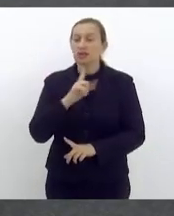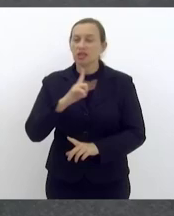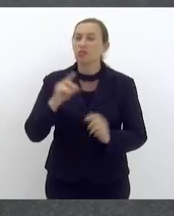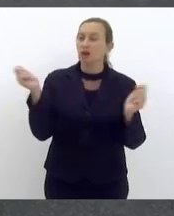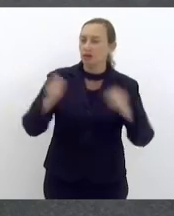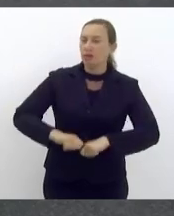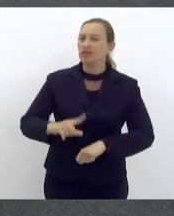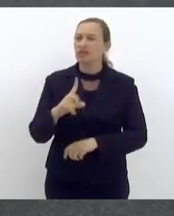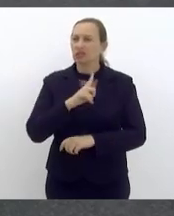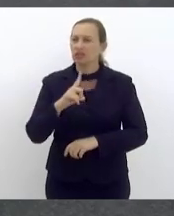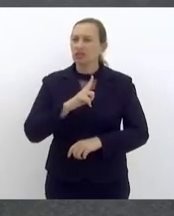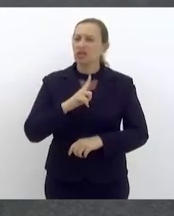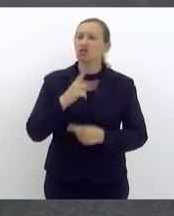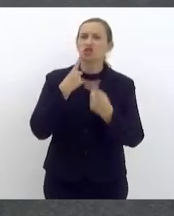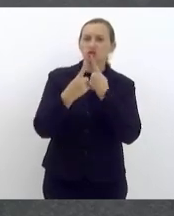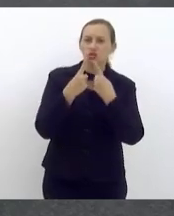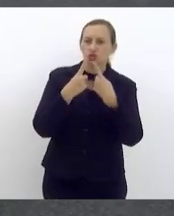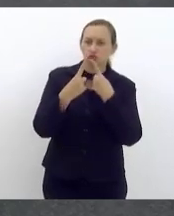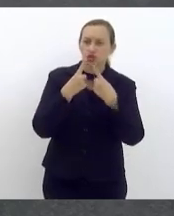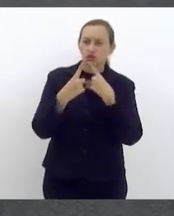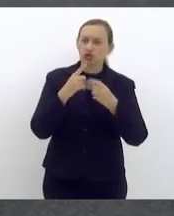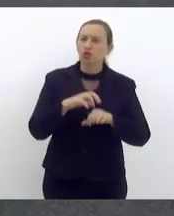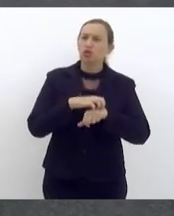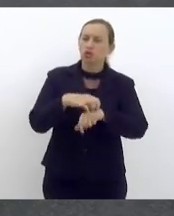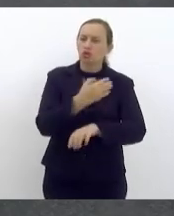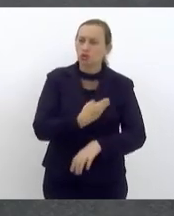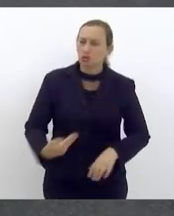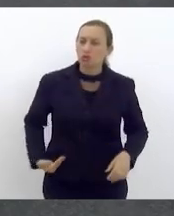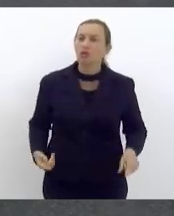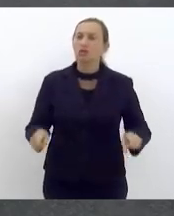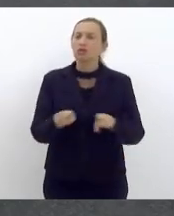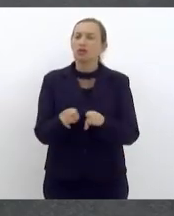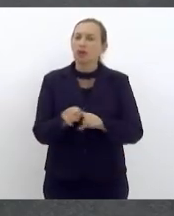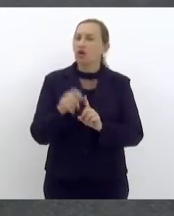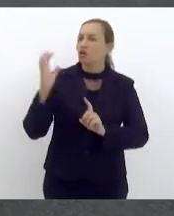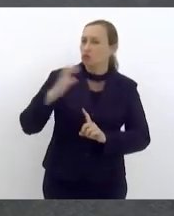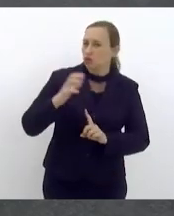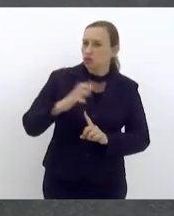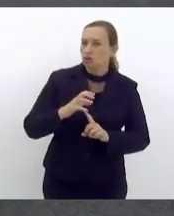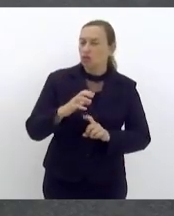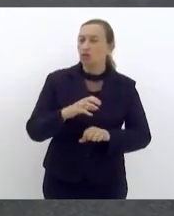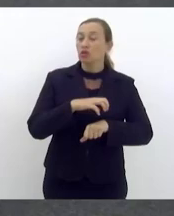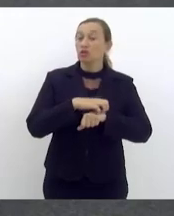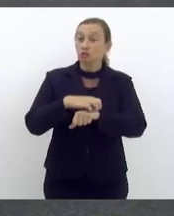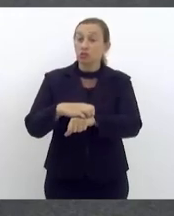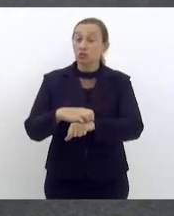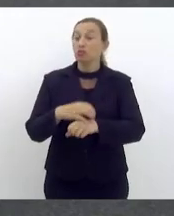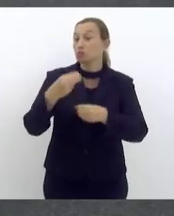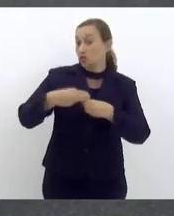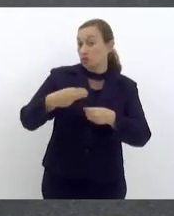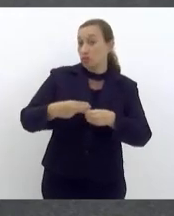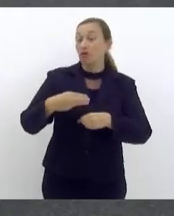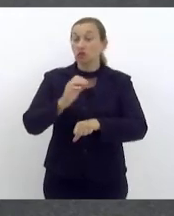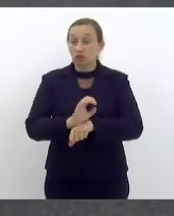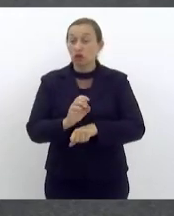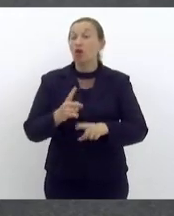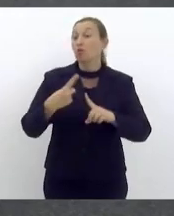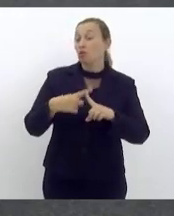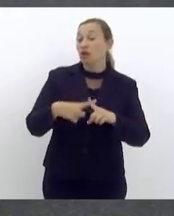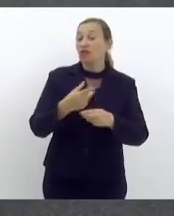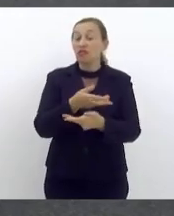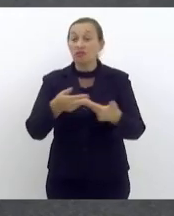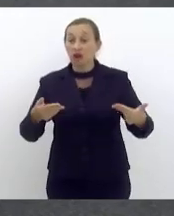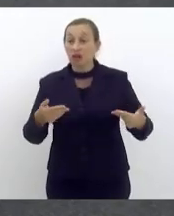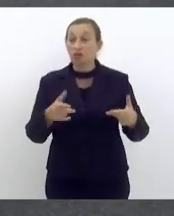que nós temos de debater o transporte público também influenciar no transporte público municipal porque boa parte das